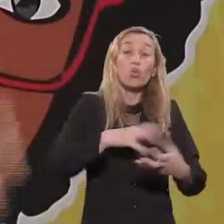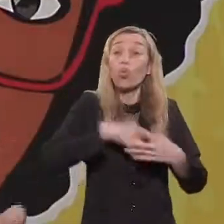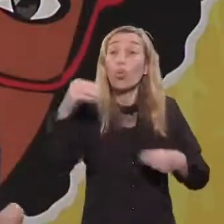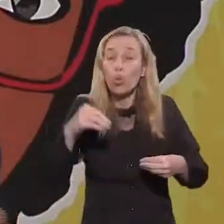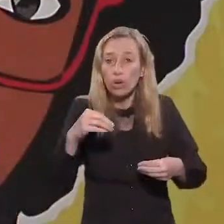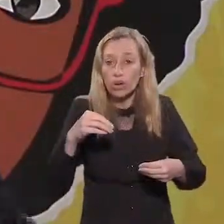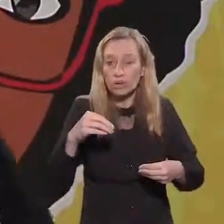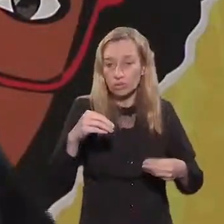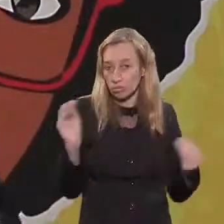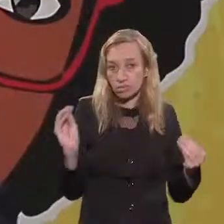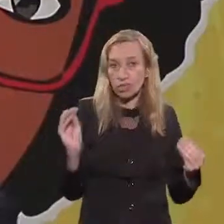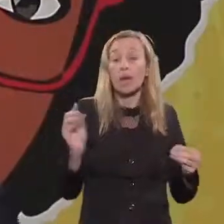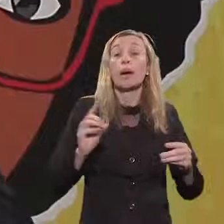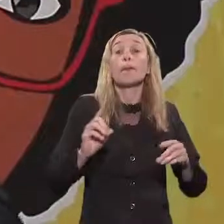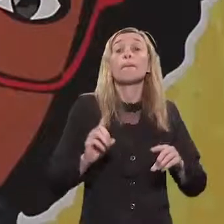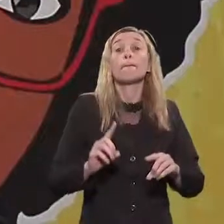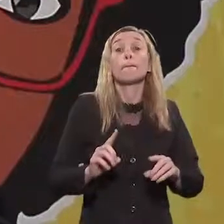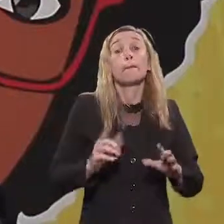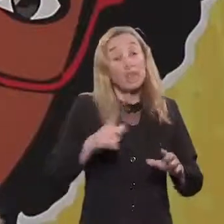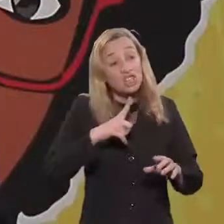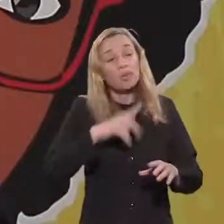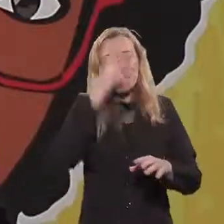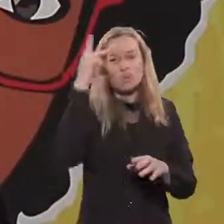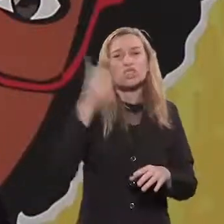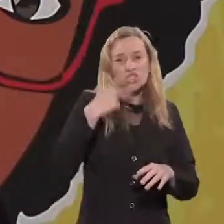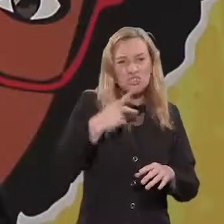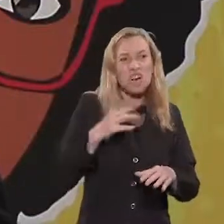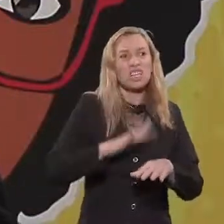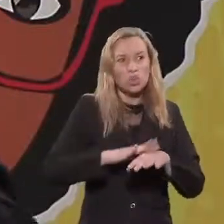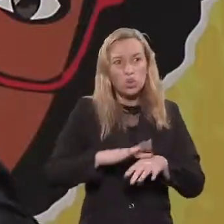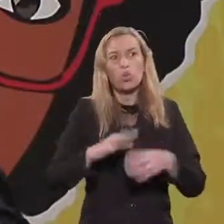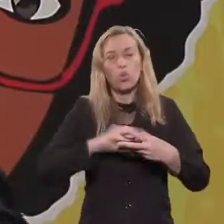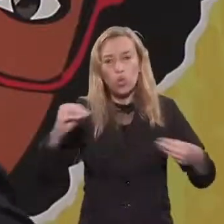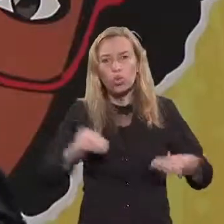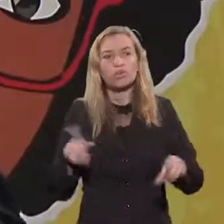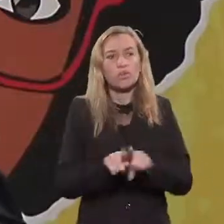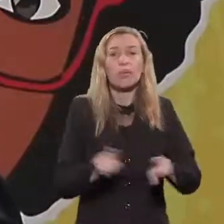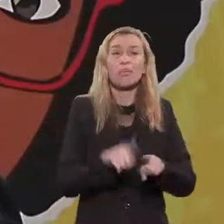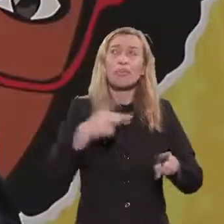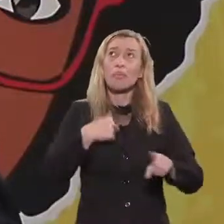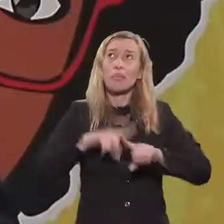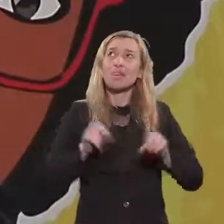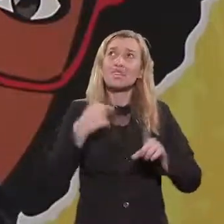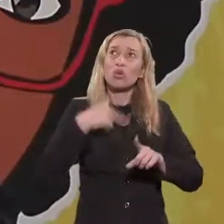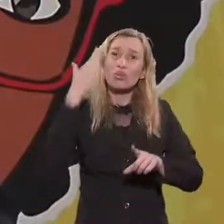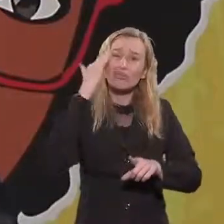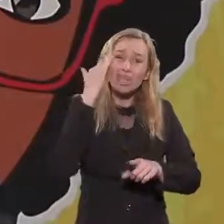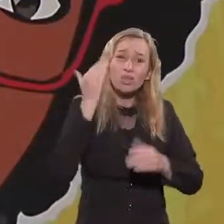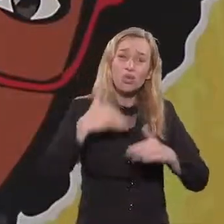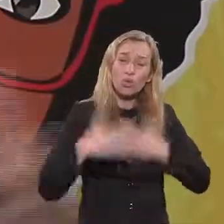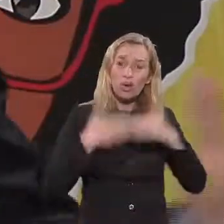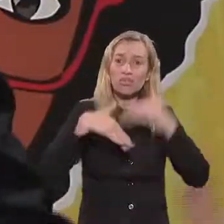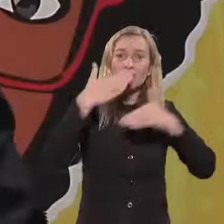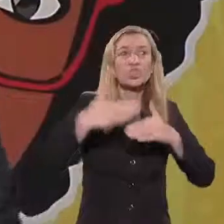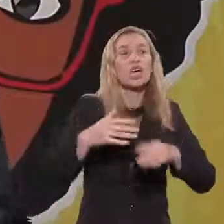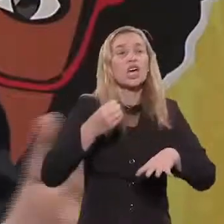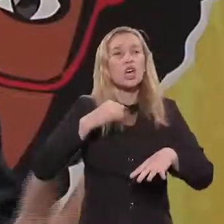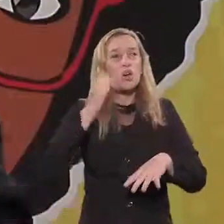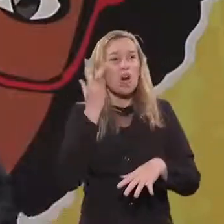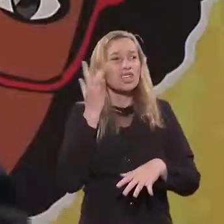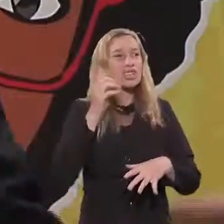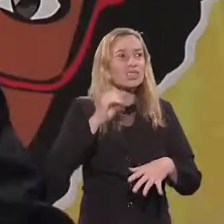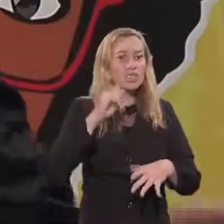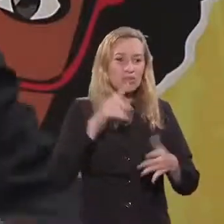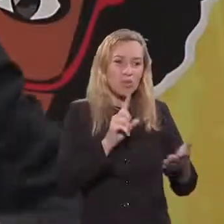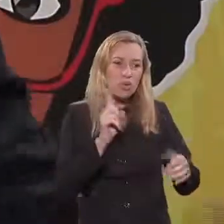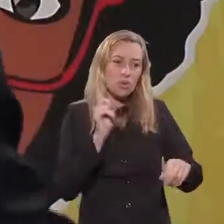Não cura, já há quem fale em cura. Né? Mas eu entendo muito mais como um avanço disso, porque acho que ninguém, se